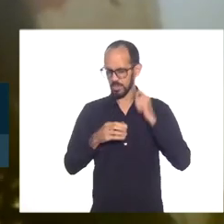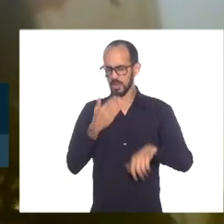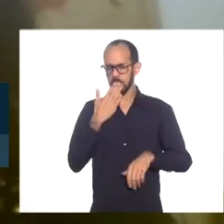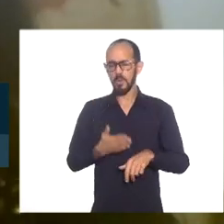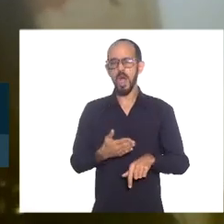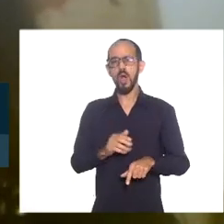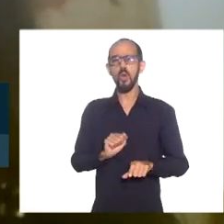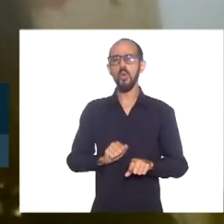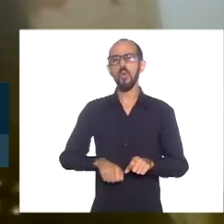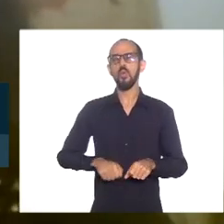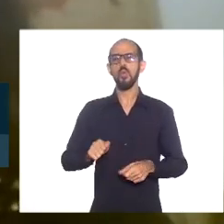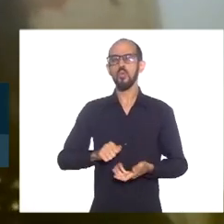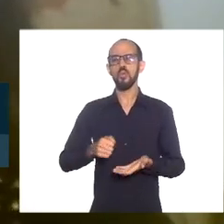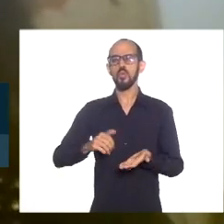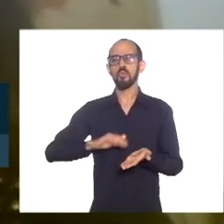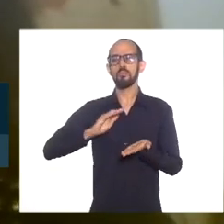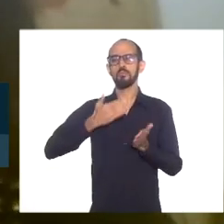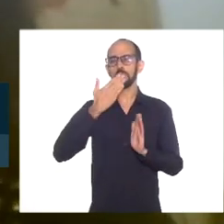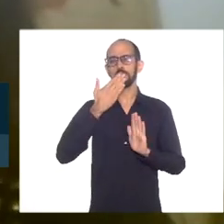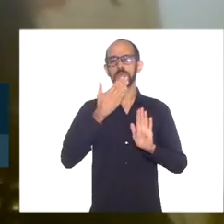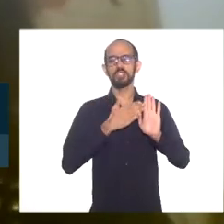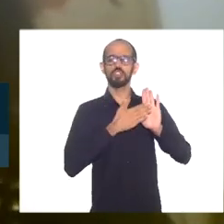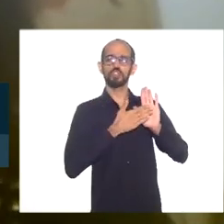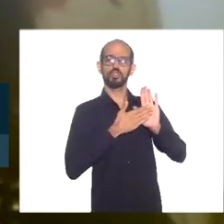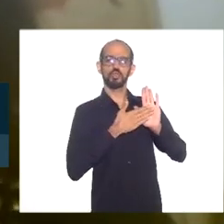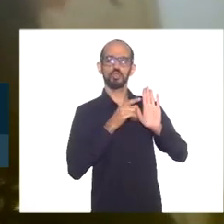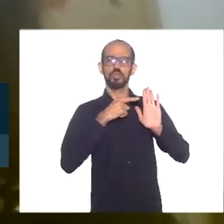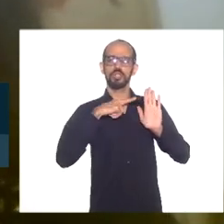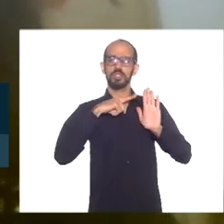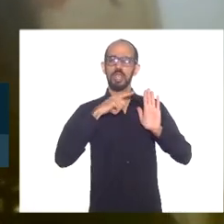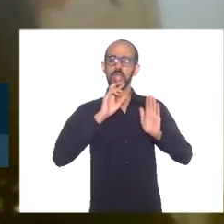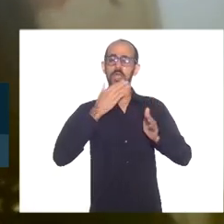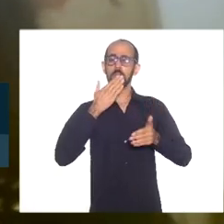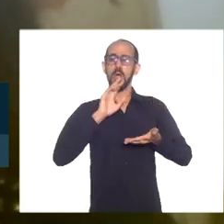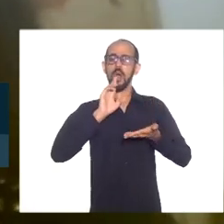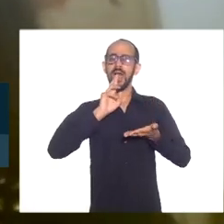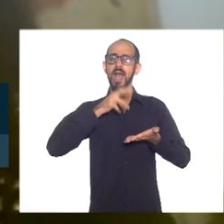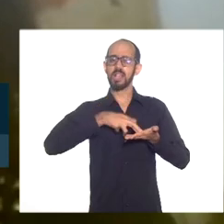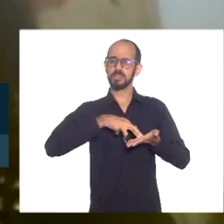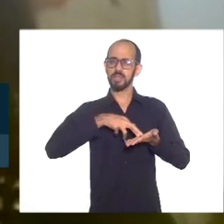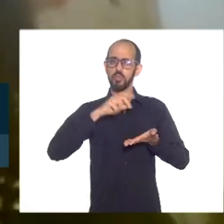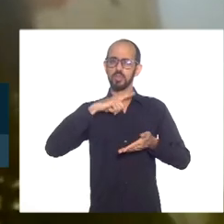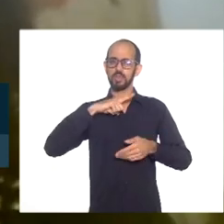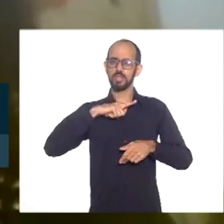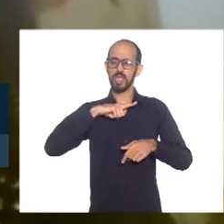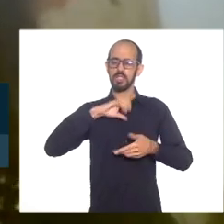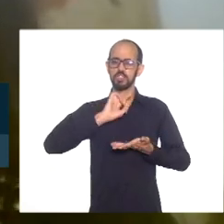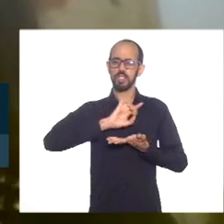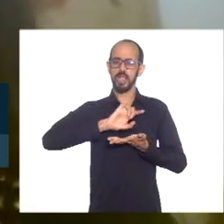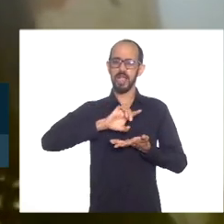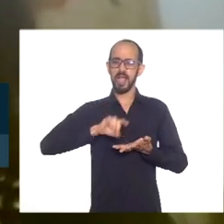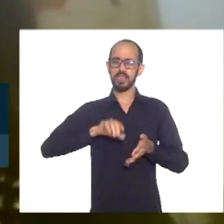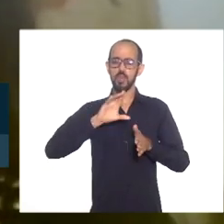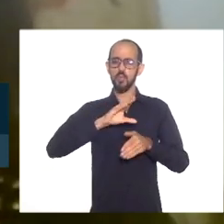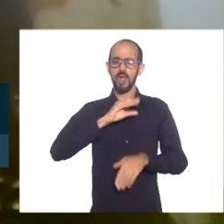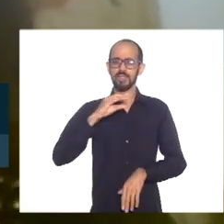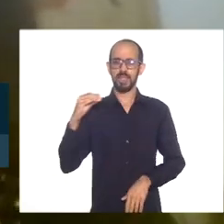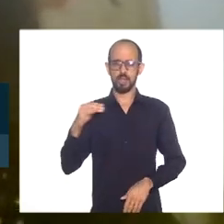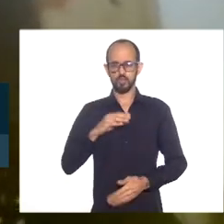tipo de encomenda se faz e qual é a razão específica por trás de cada atraso.